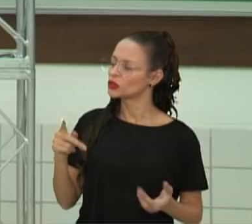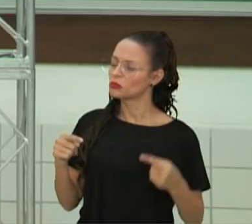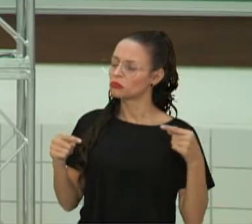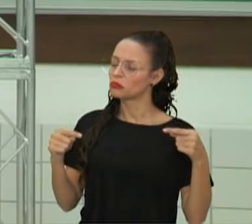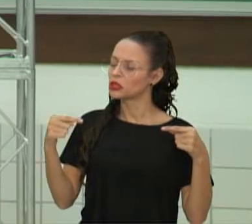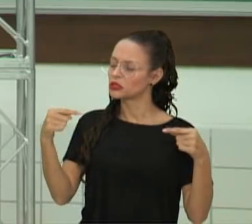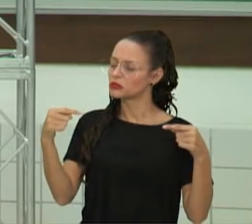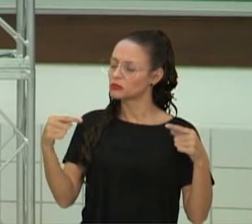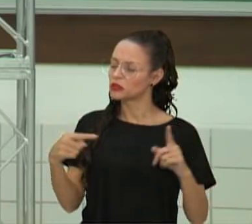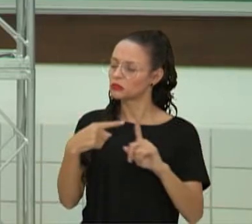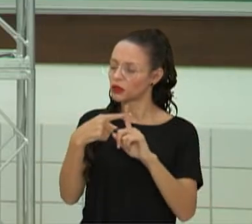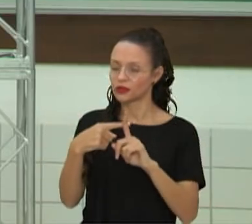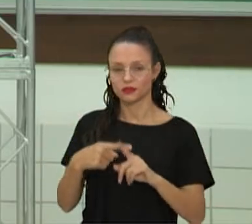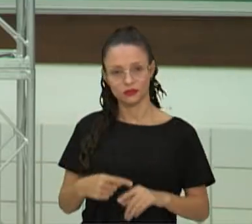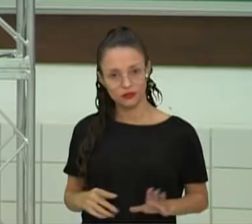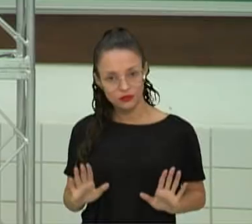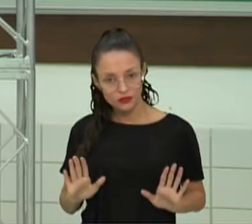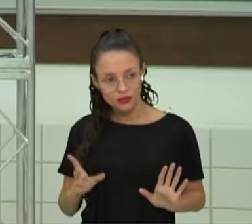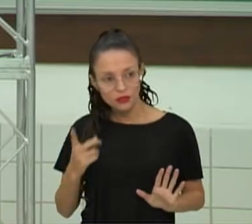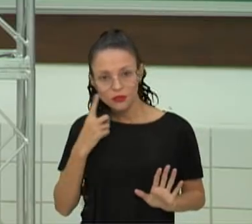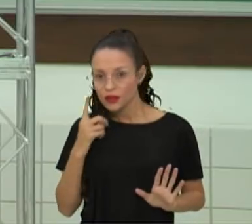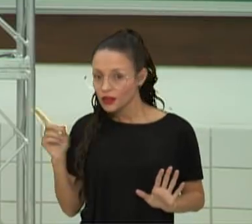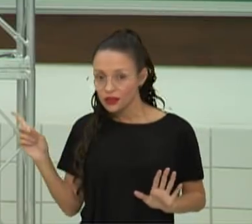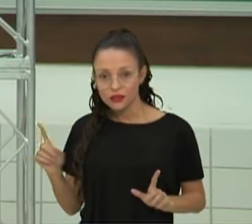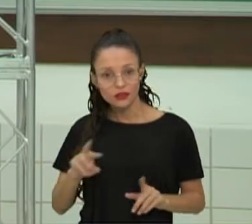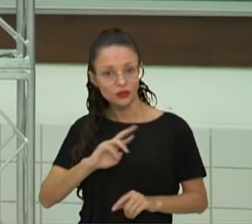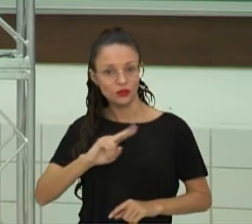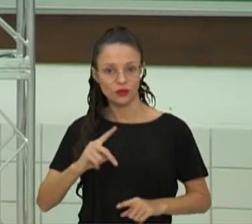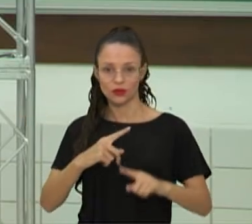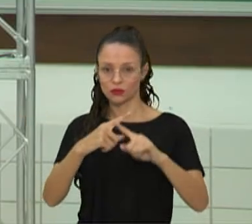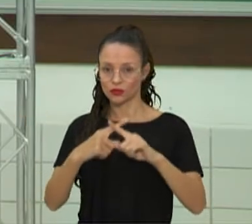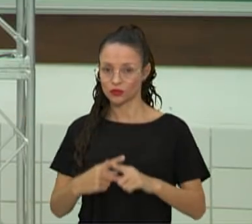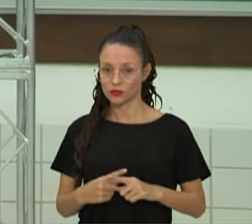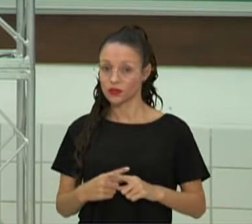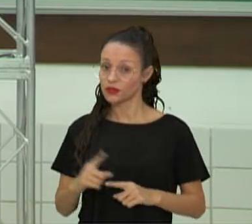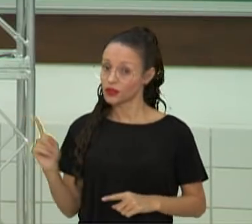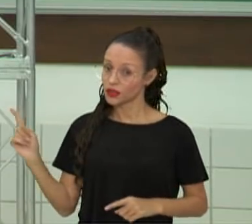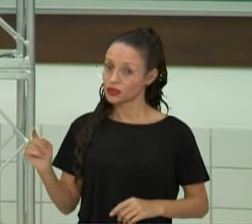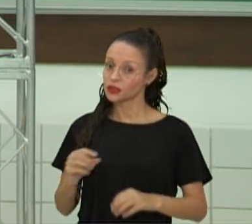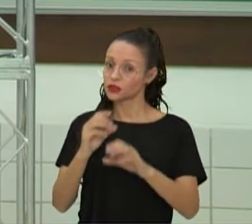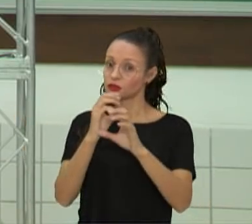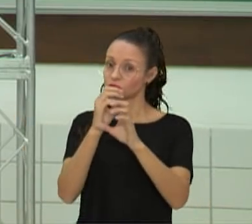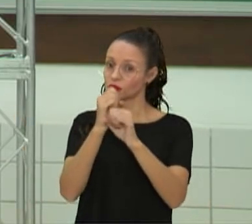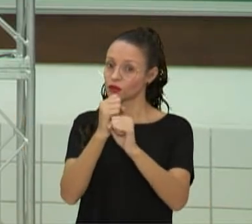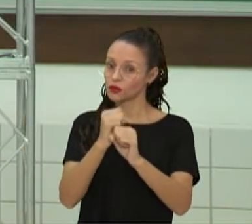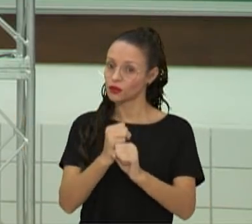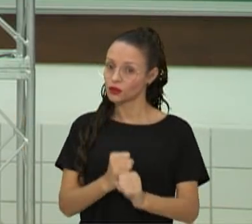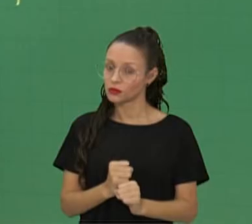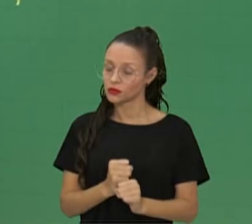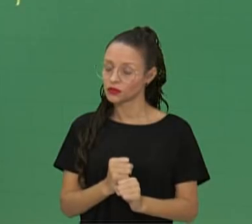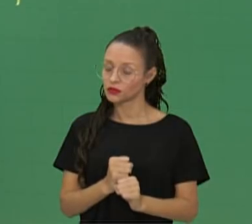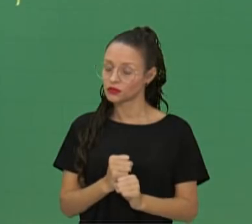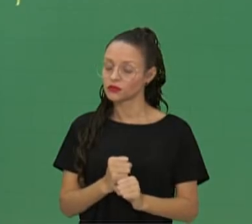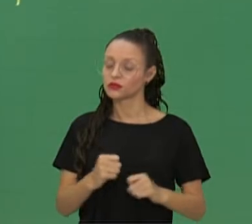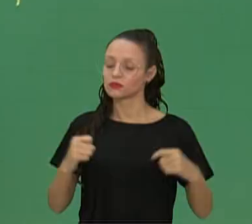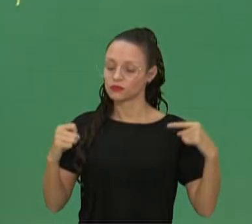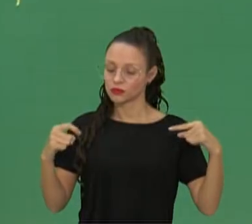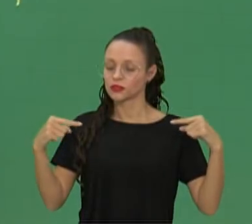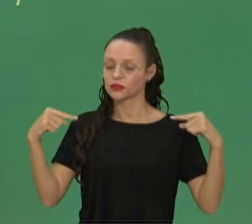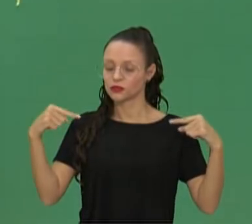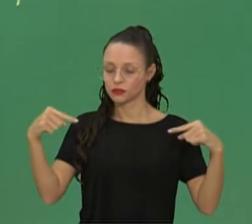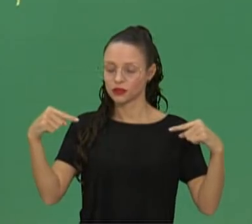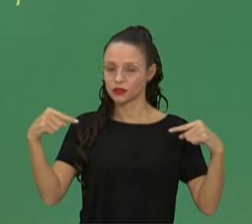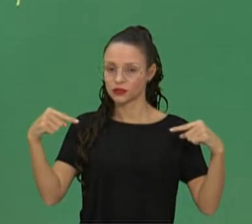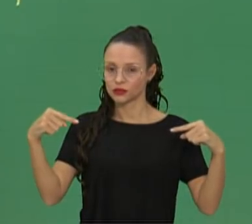na multiplicação dá mais. Só que aqui eu não estou multiplicando. Aqui eu estou somando os termos. Então, menos com menos,